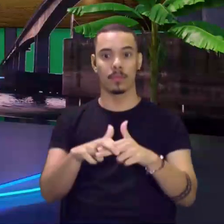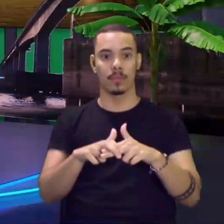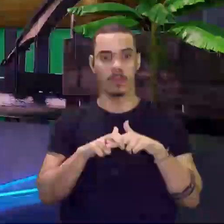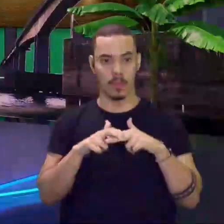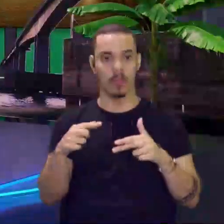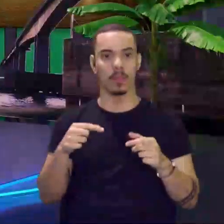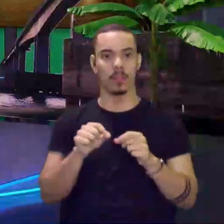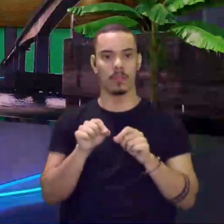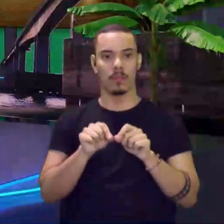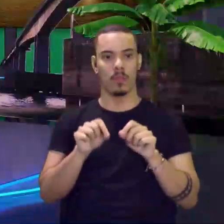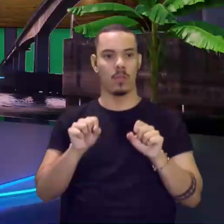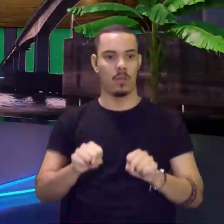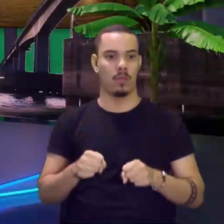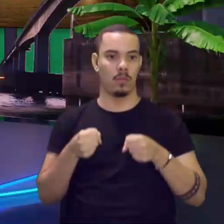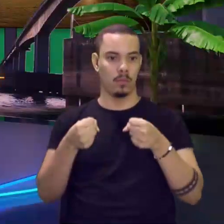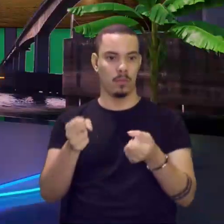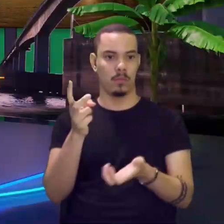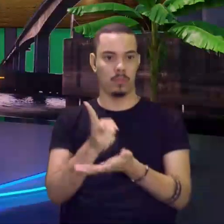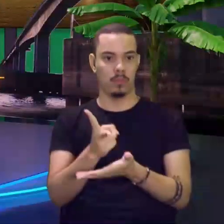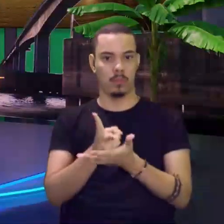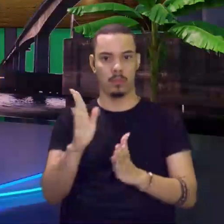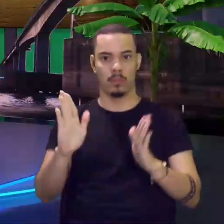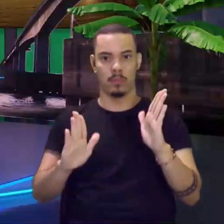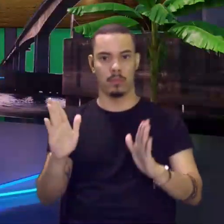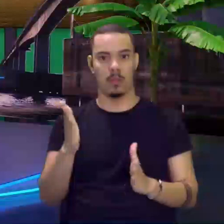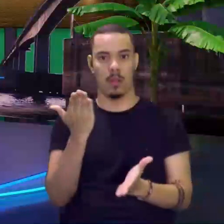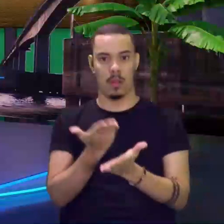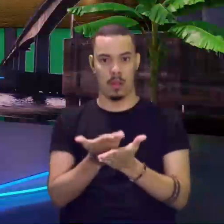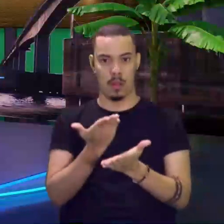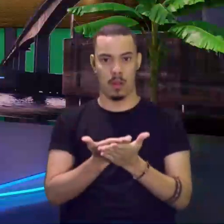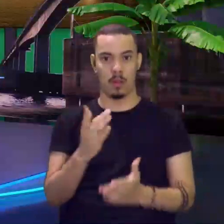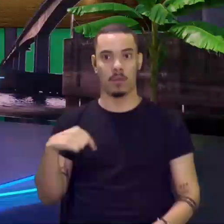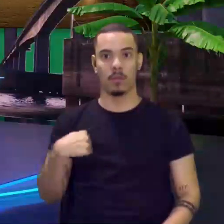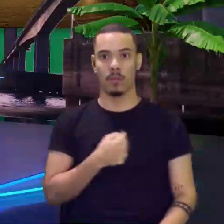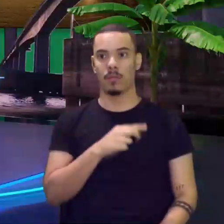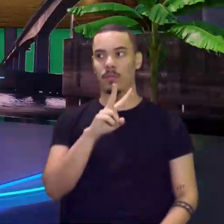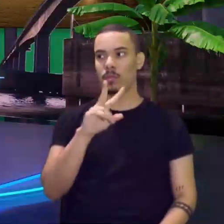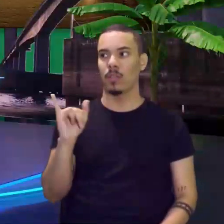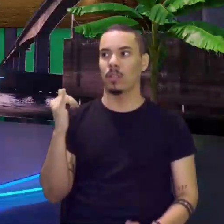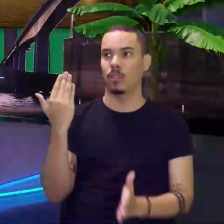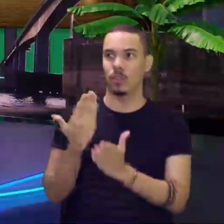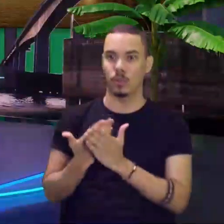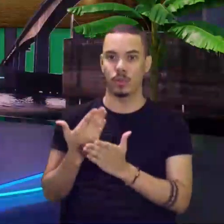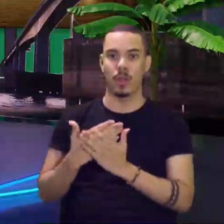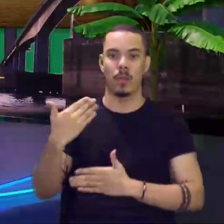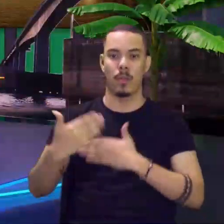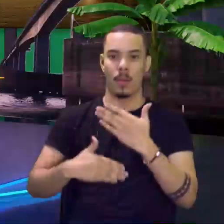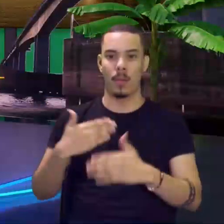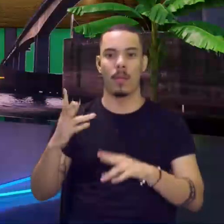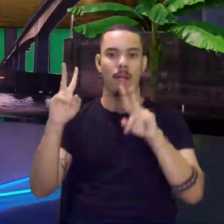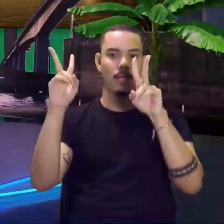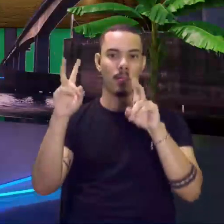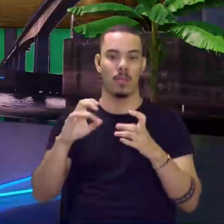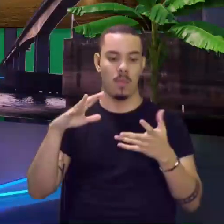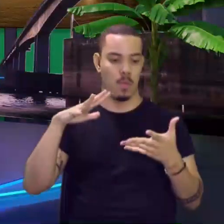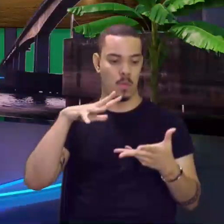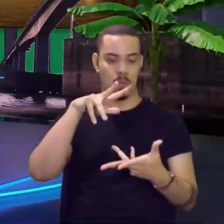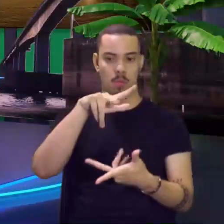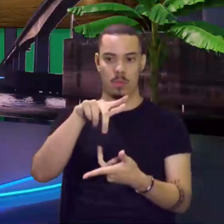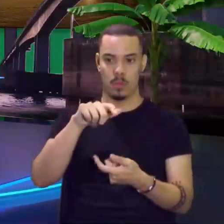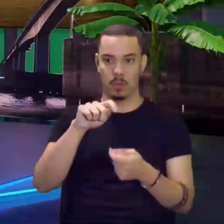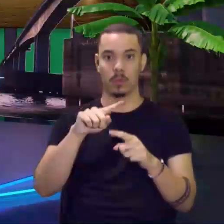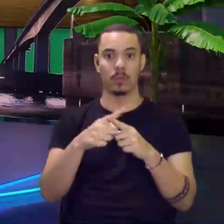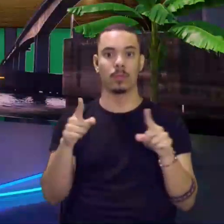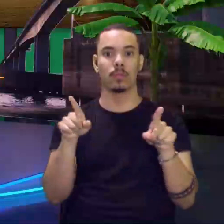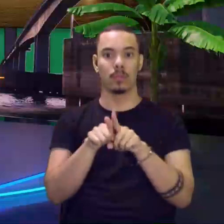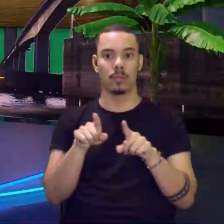vai reforçar sempre durante as aulas. Às vezes a gente vai estudar uma temática a nível mundial, Isso. Mas a gente vai